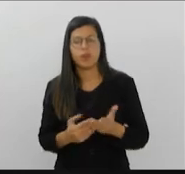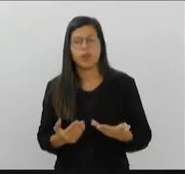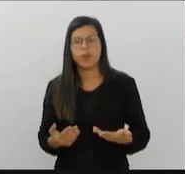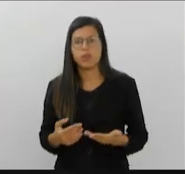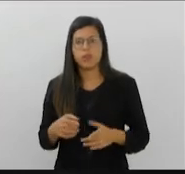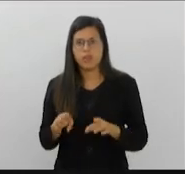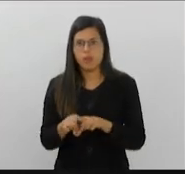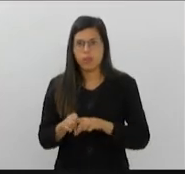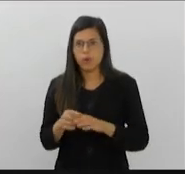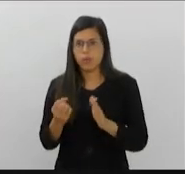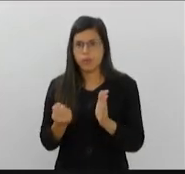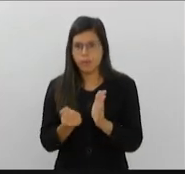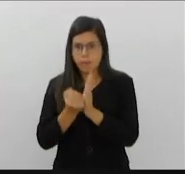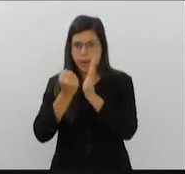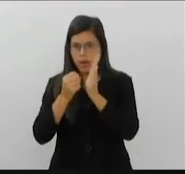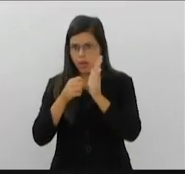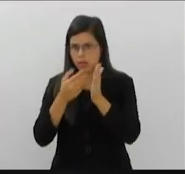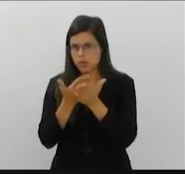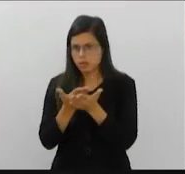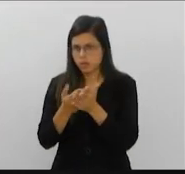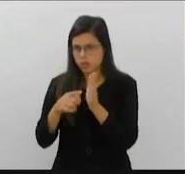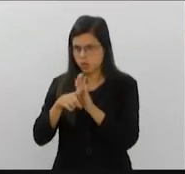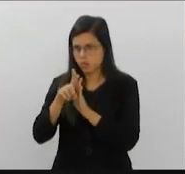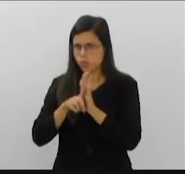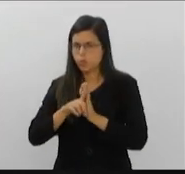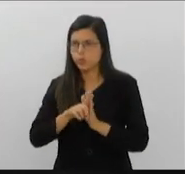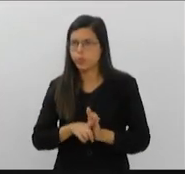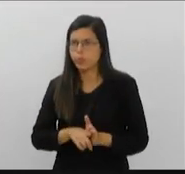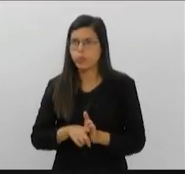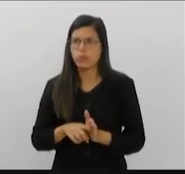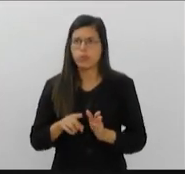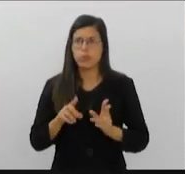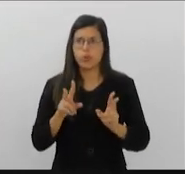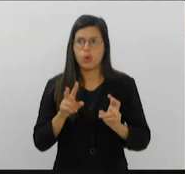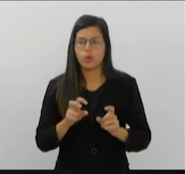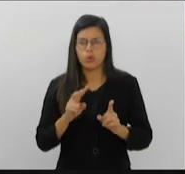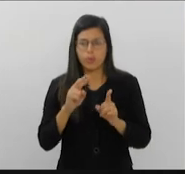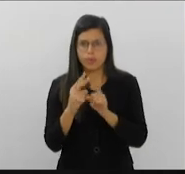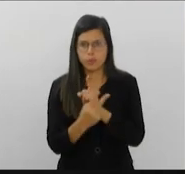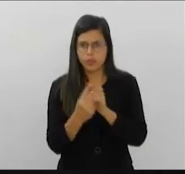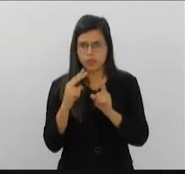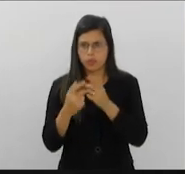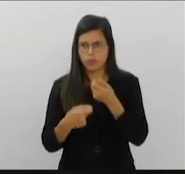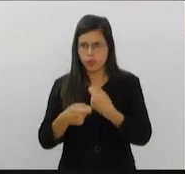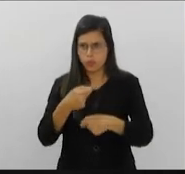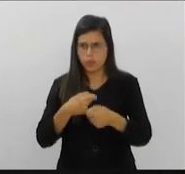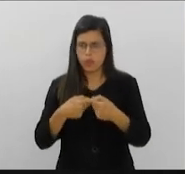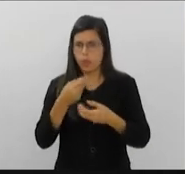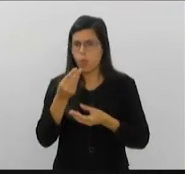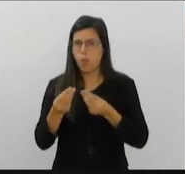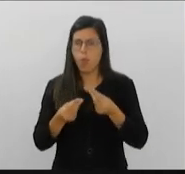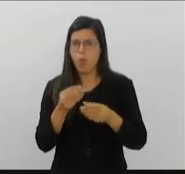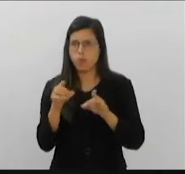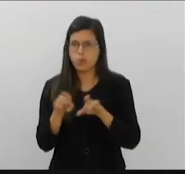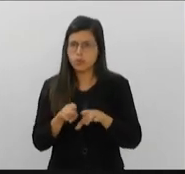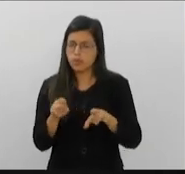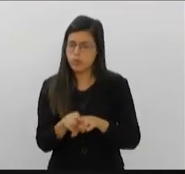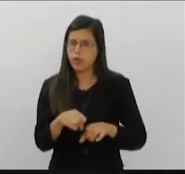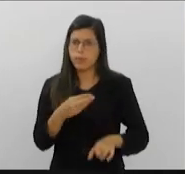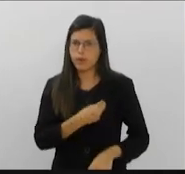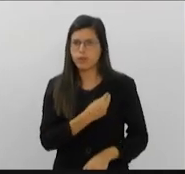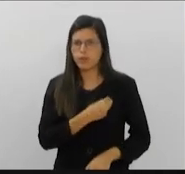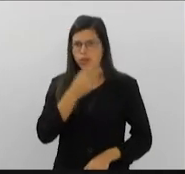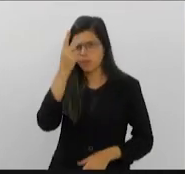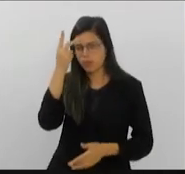marca também desse estudo é não só a abordagem do custo da perspectiva econômica, mas o quanto que isso custa para a vida da